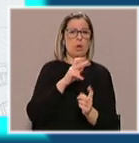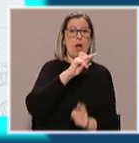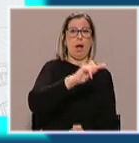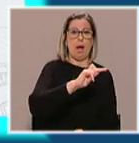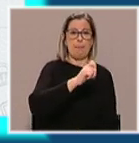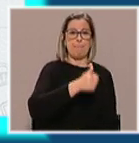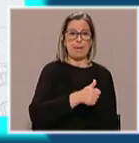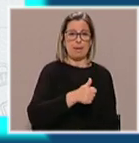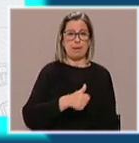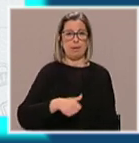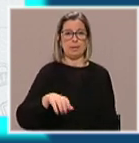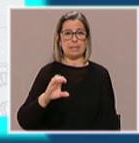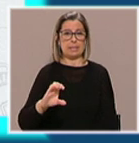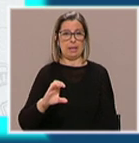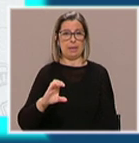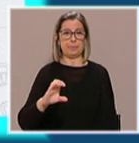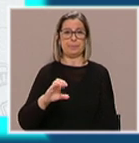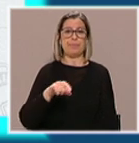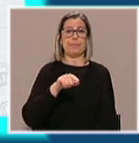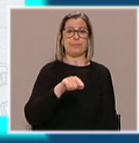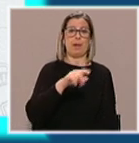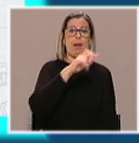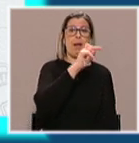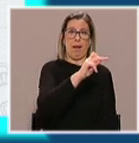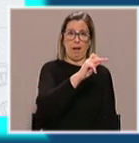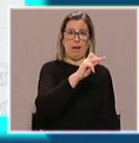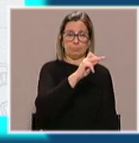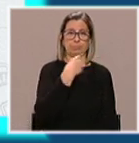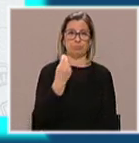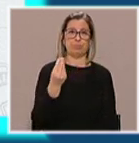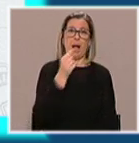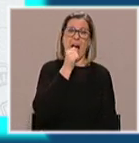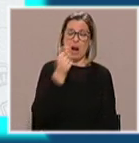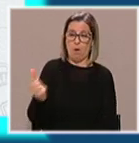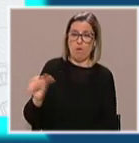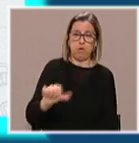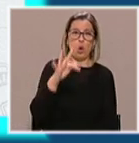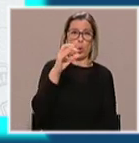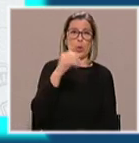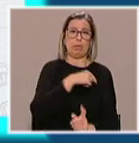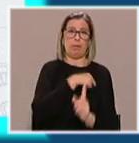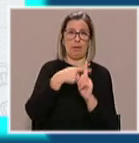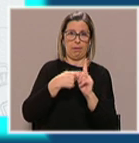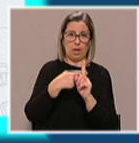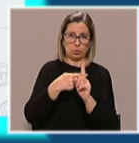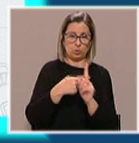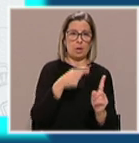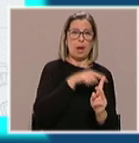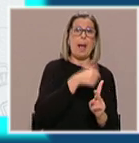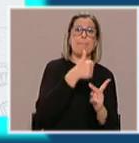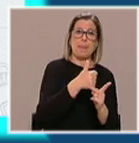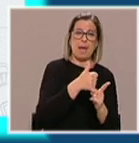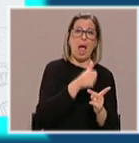C. Na tina A, colocámos água a 40 graus e na B, água a 4 graus.